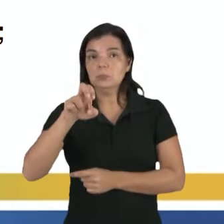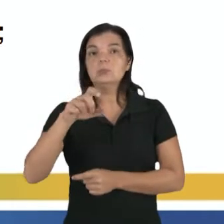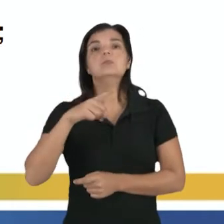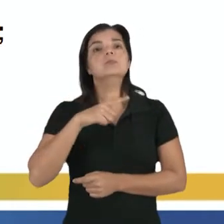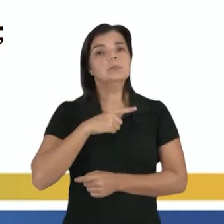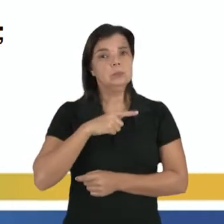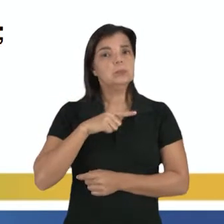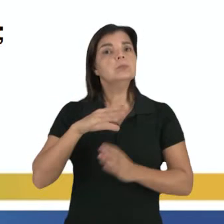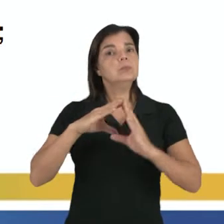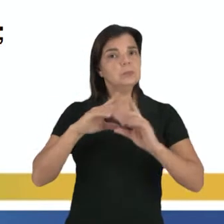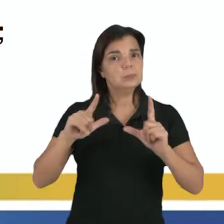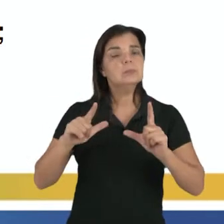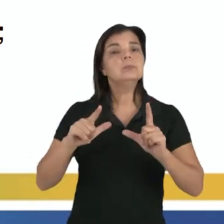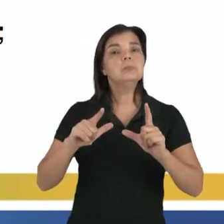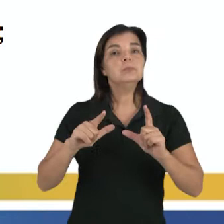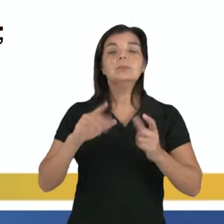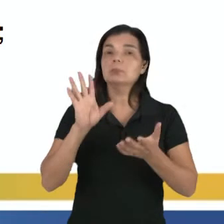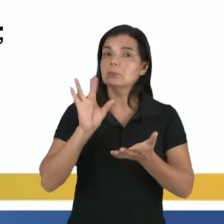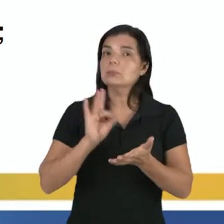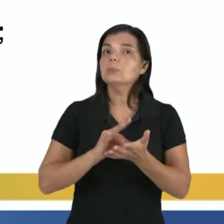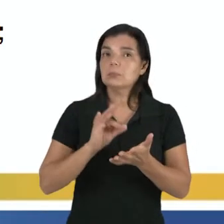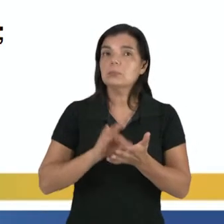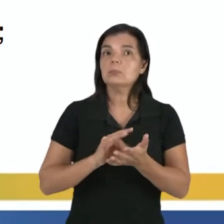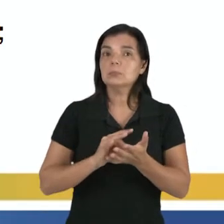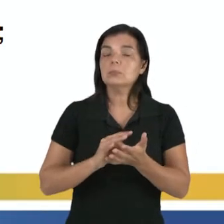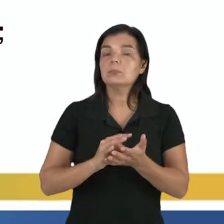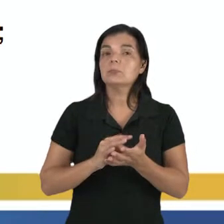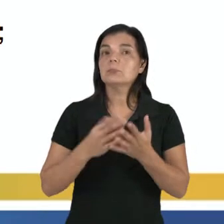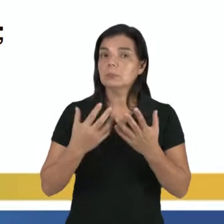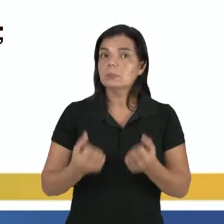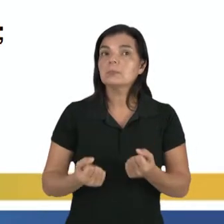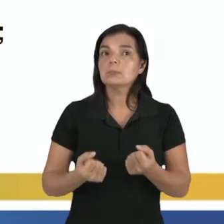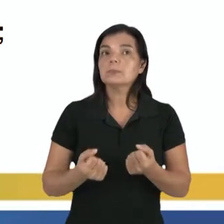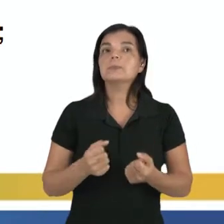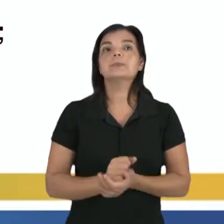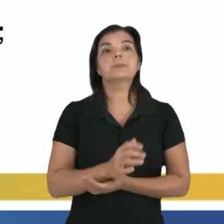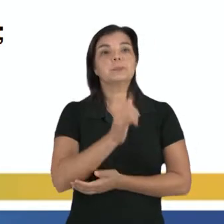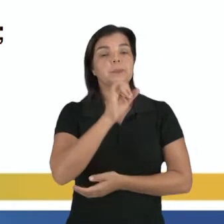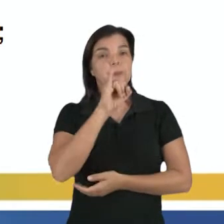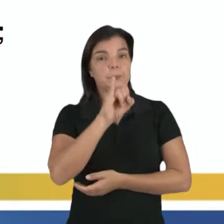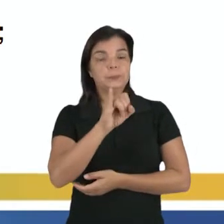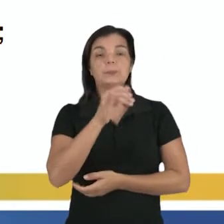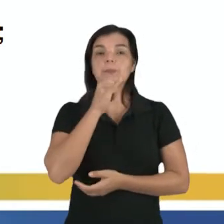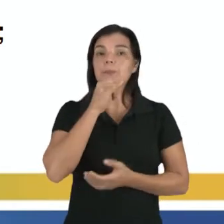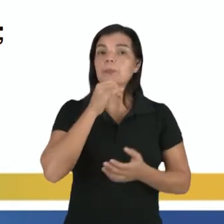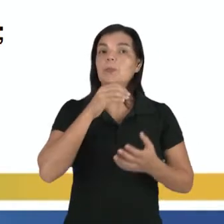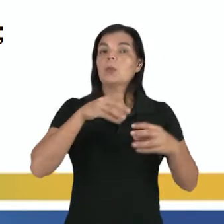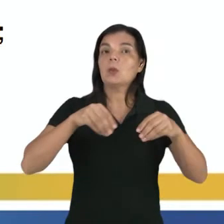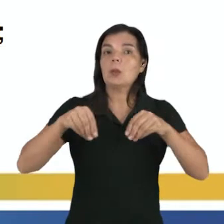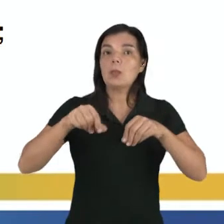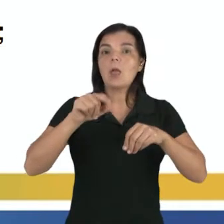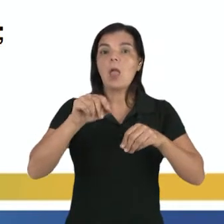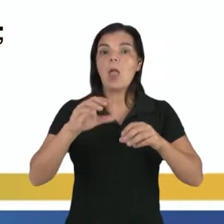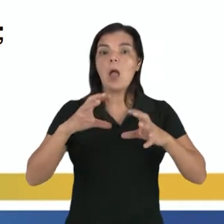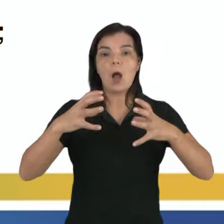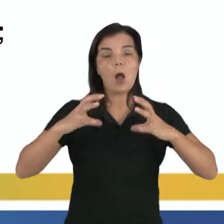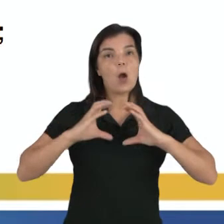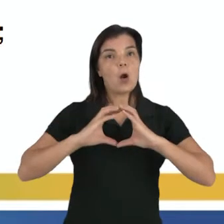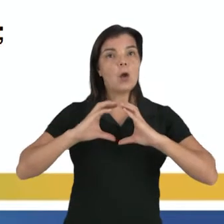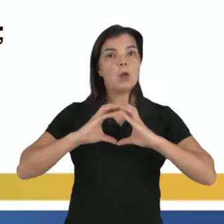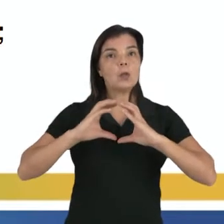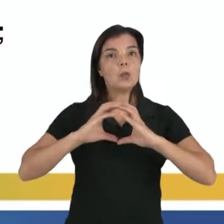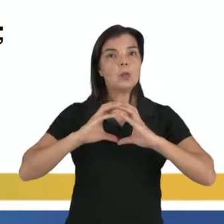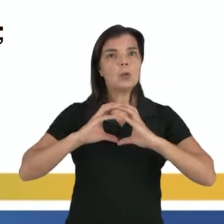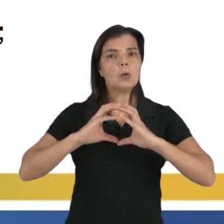tem lógica, isso aqui está coerente, isso aqui é válido. Por exemplo, se eu dissesse assim, a Terra é redonda,